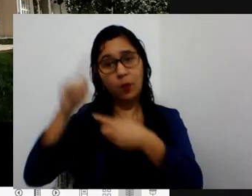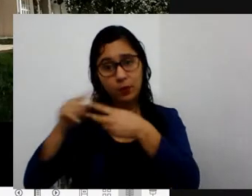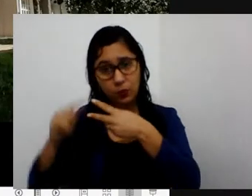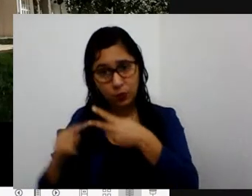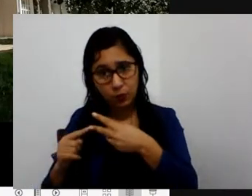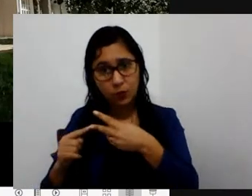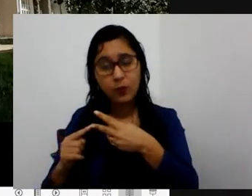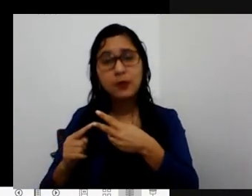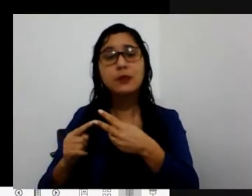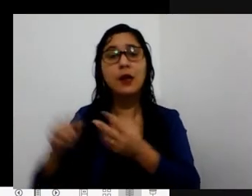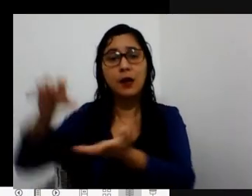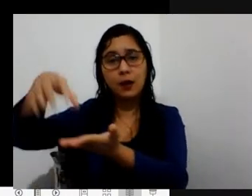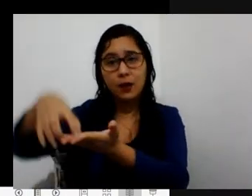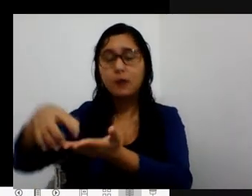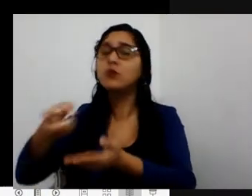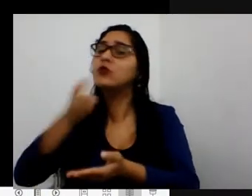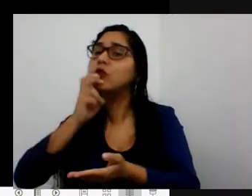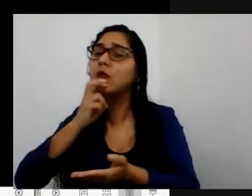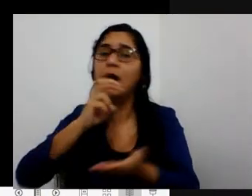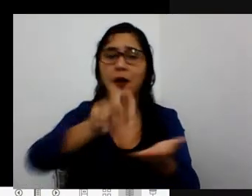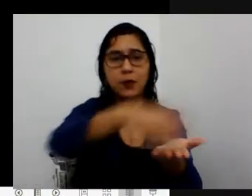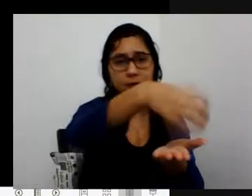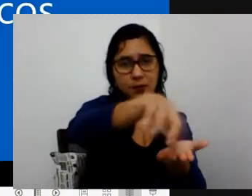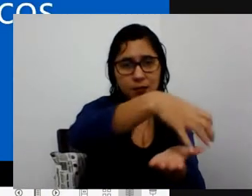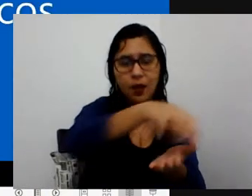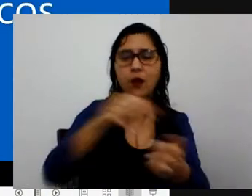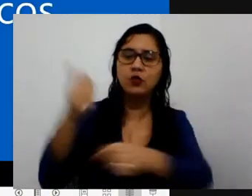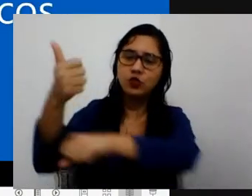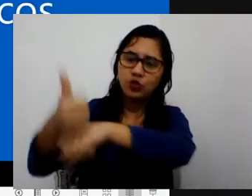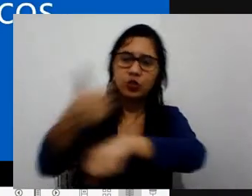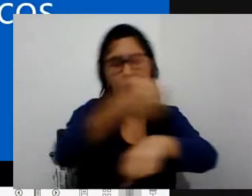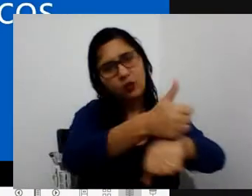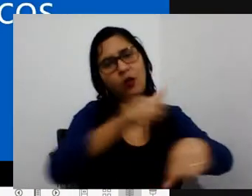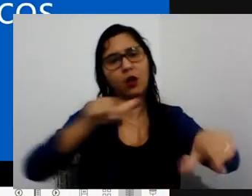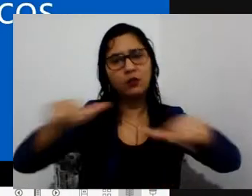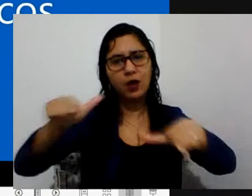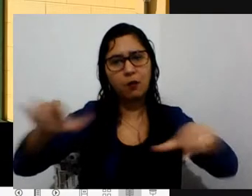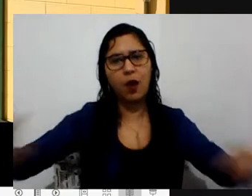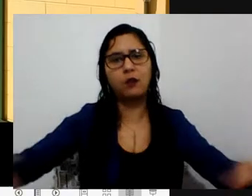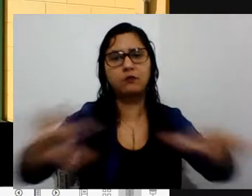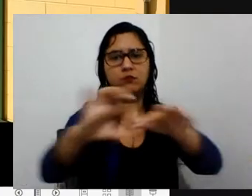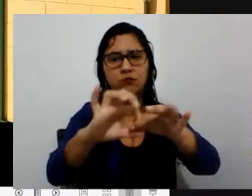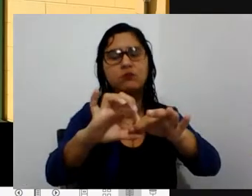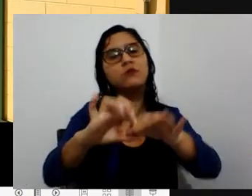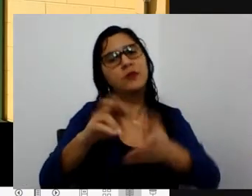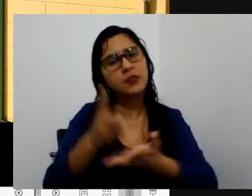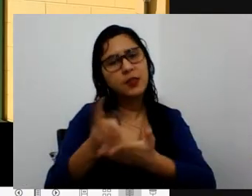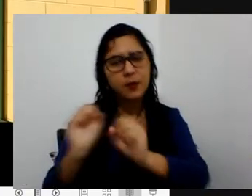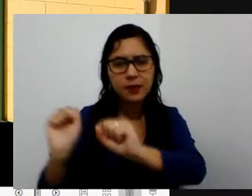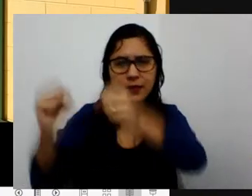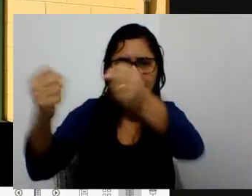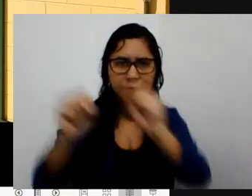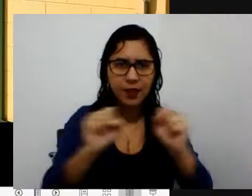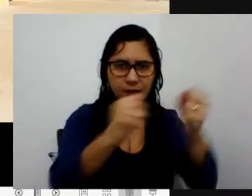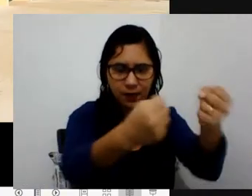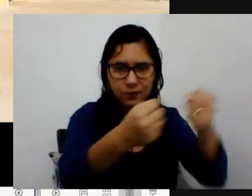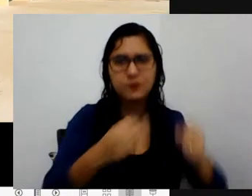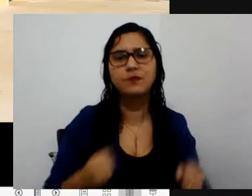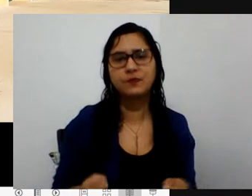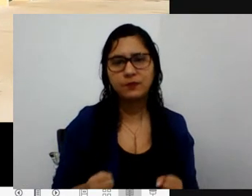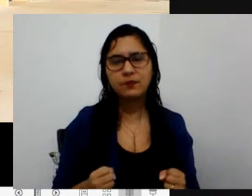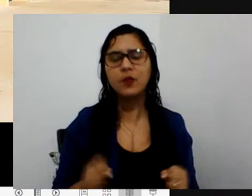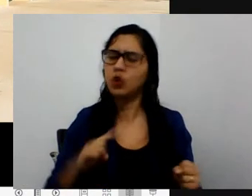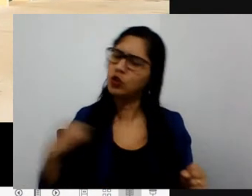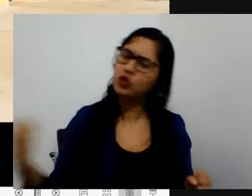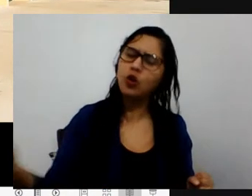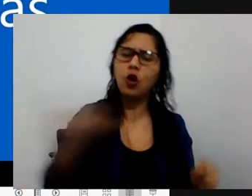campos Sorocaba e Lagoa do Sino, atuando de forma integradora e sempre defendendo seus representados. Todos